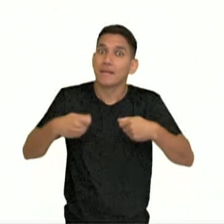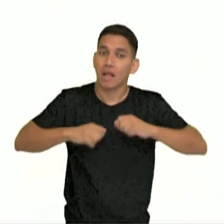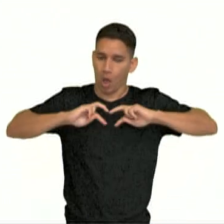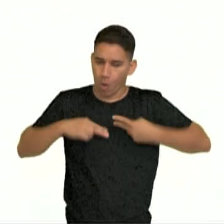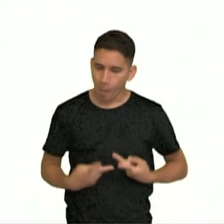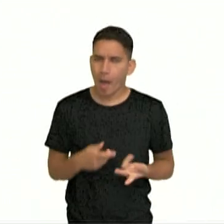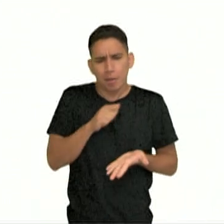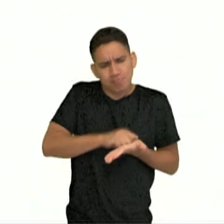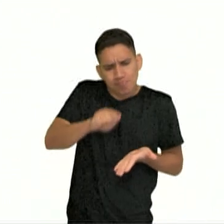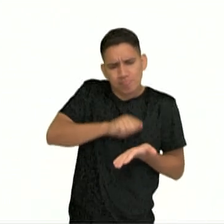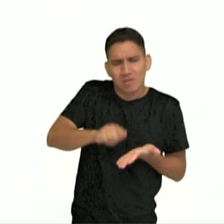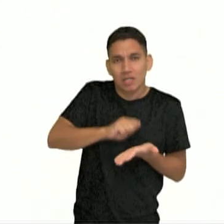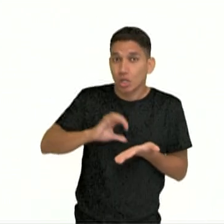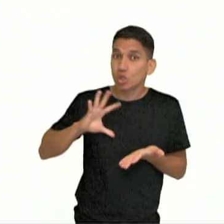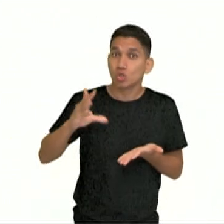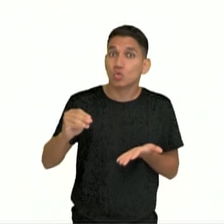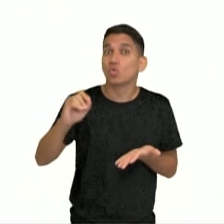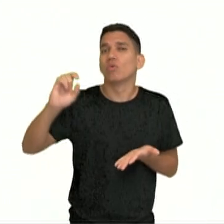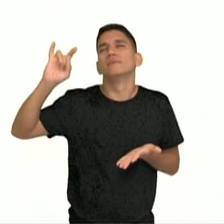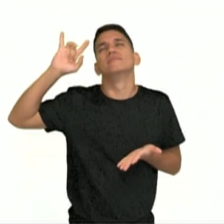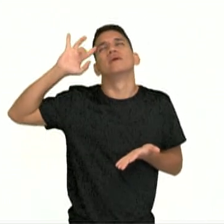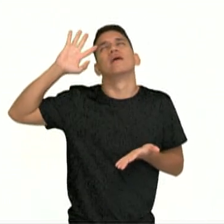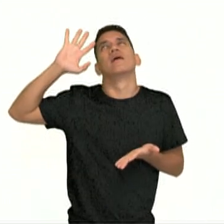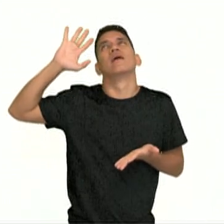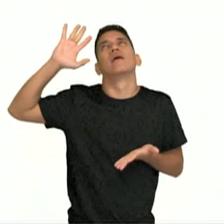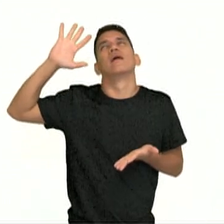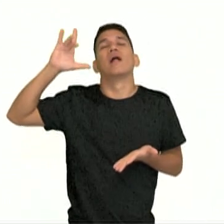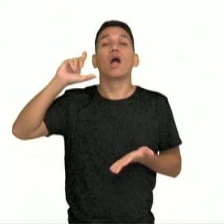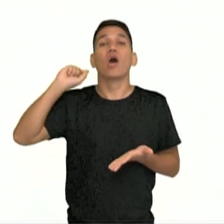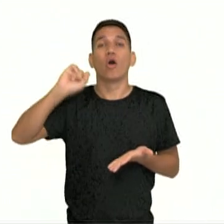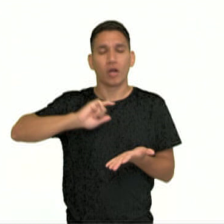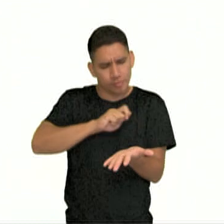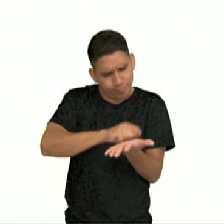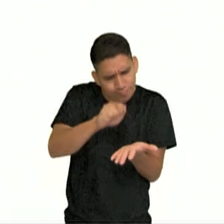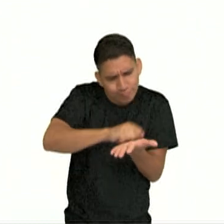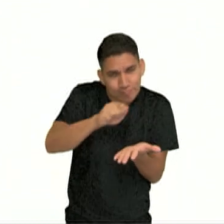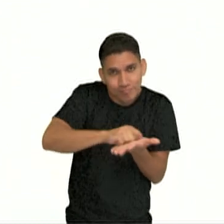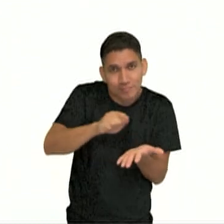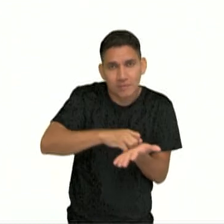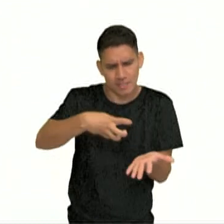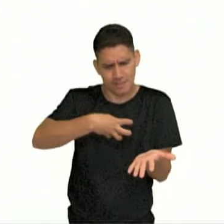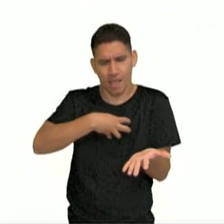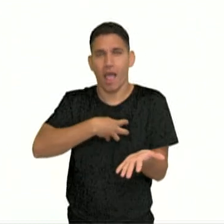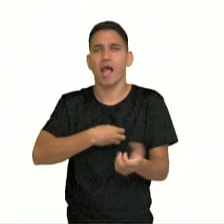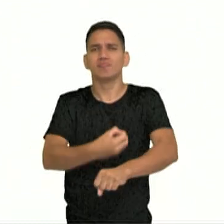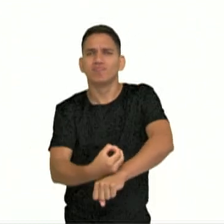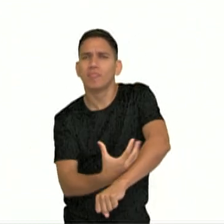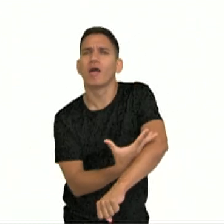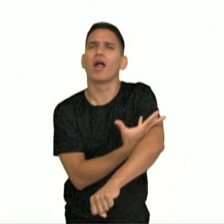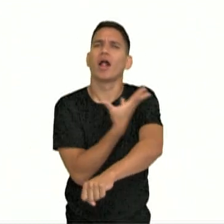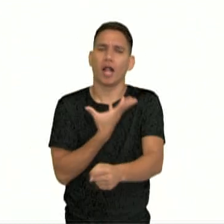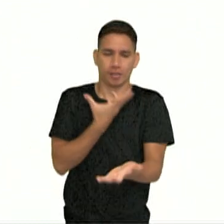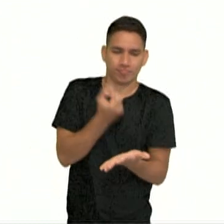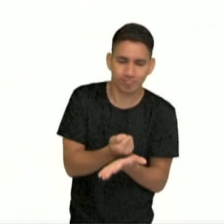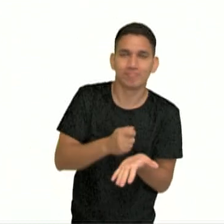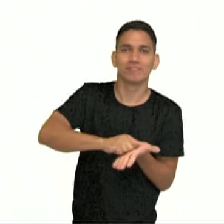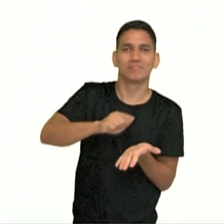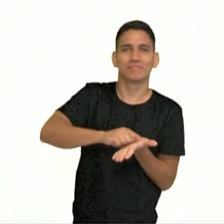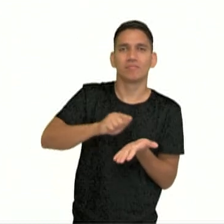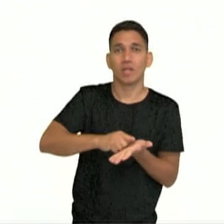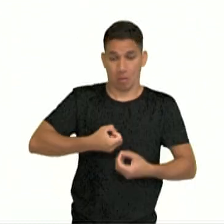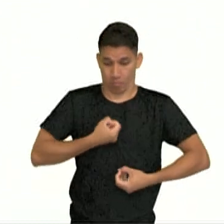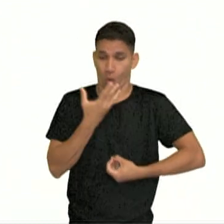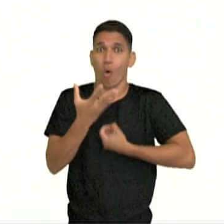homem tem de colocar no papel, imprimir no papel suas sensações, suas emoções, e a poesia